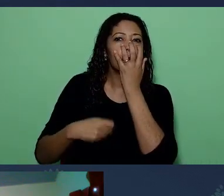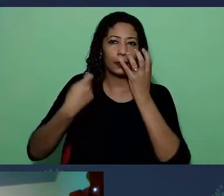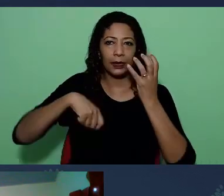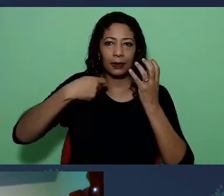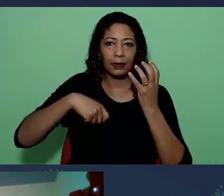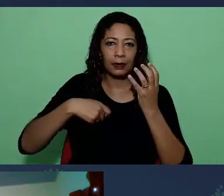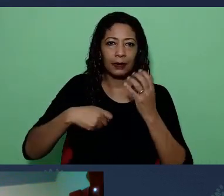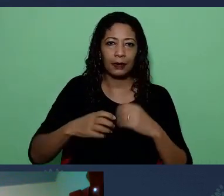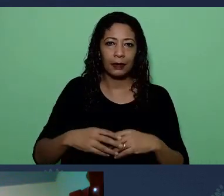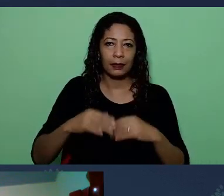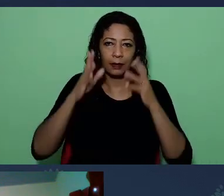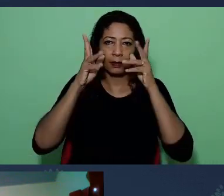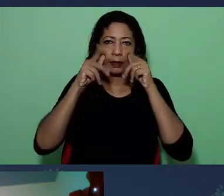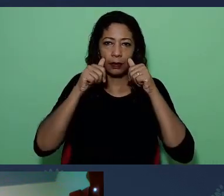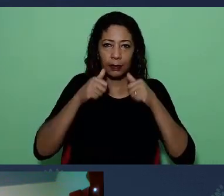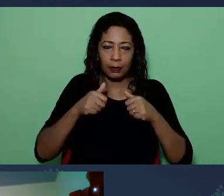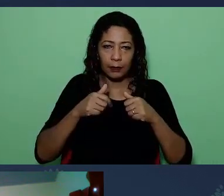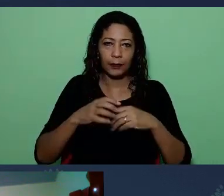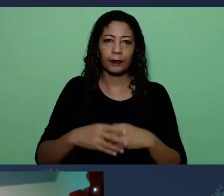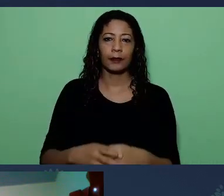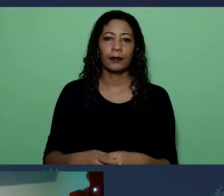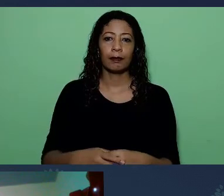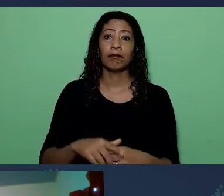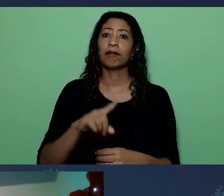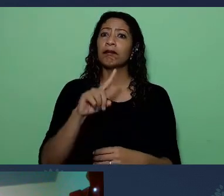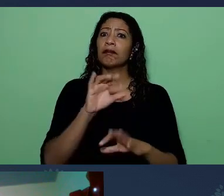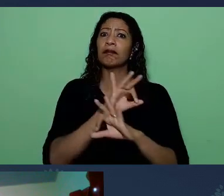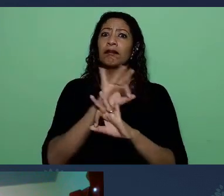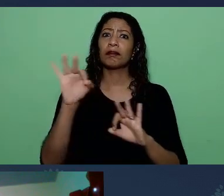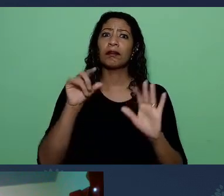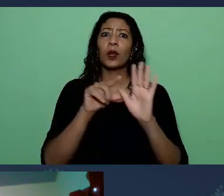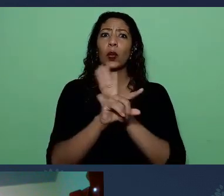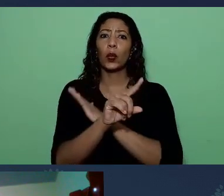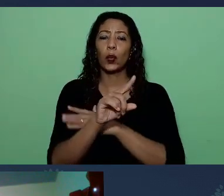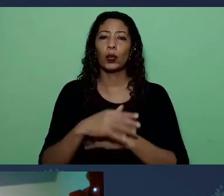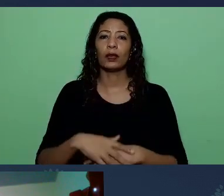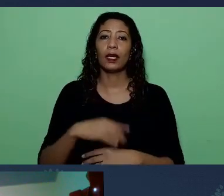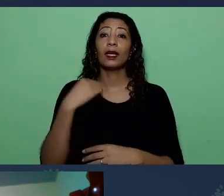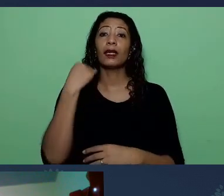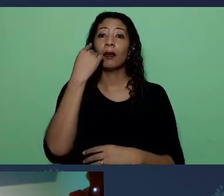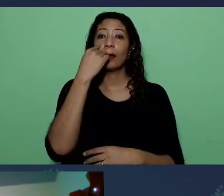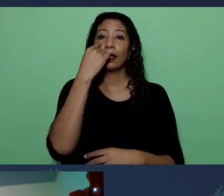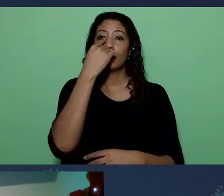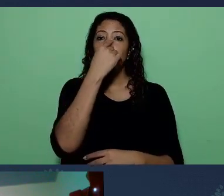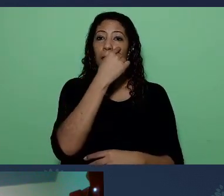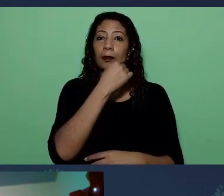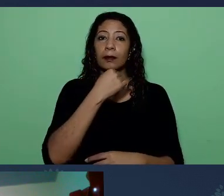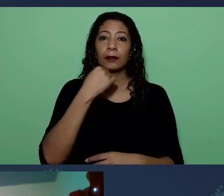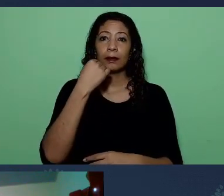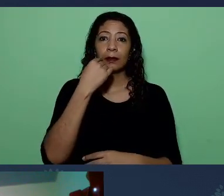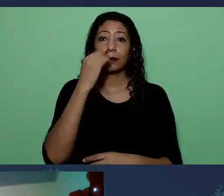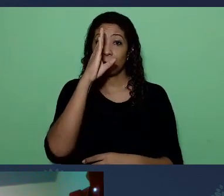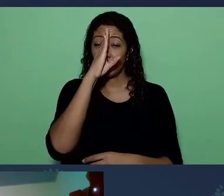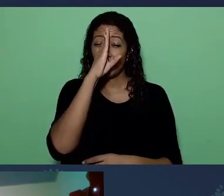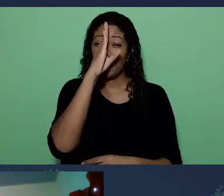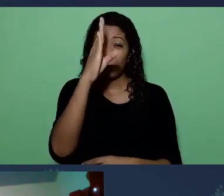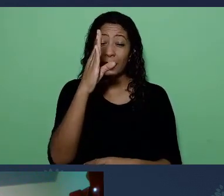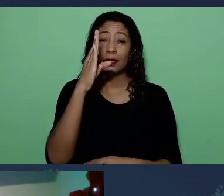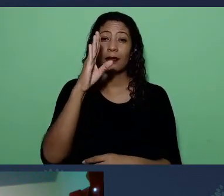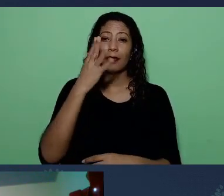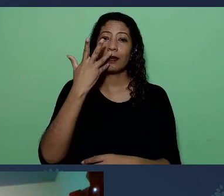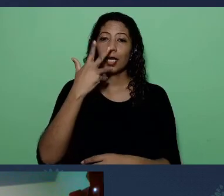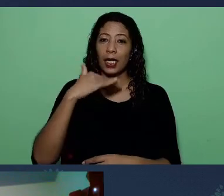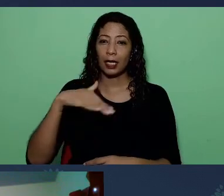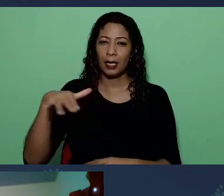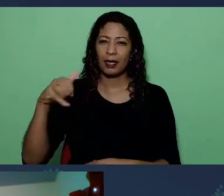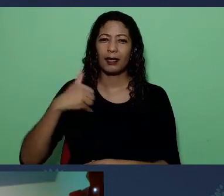faz comentar um detalhe que eu não comentei. O espaçador, especialmente para criança pequena, então,